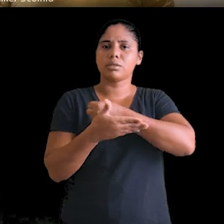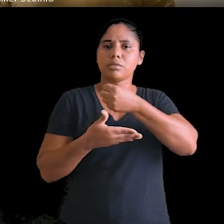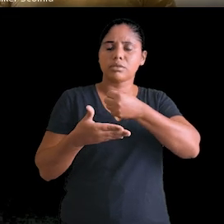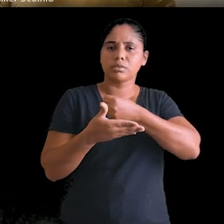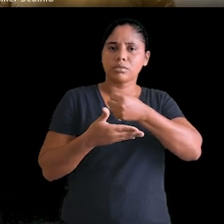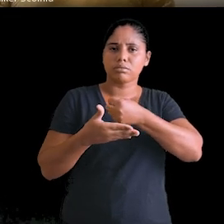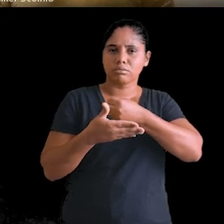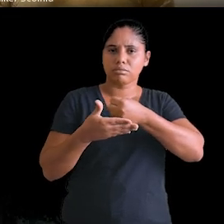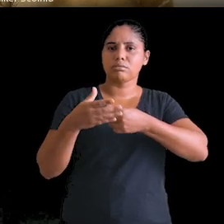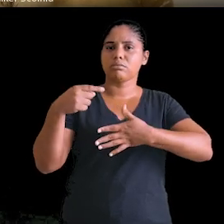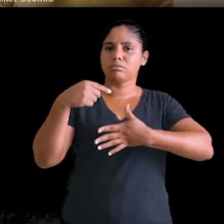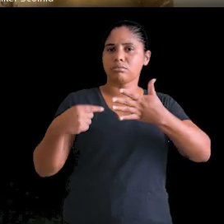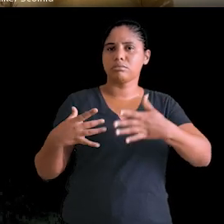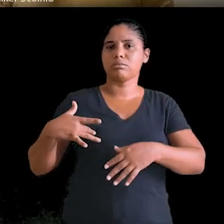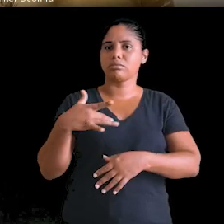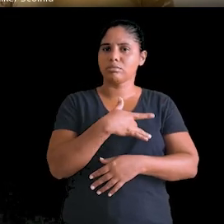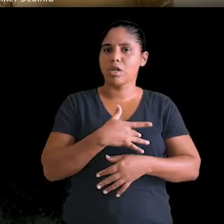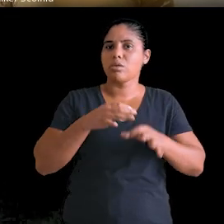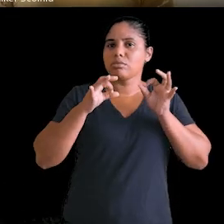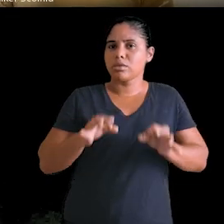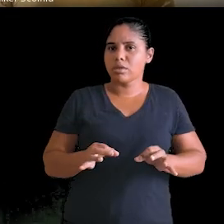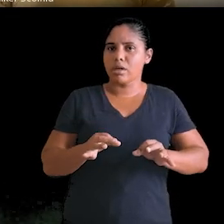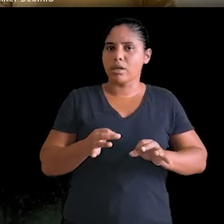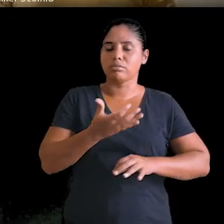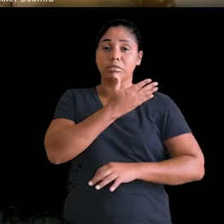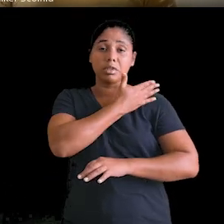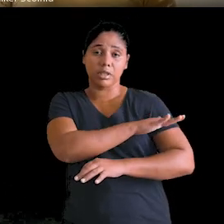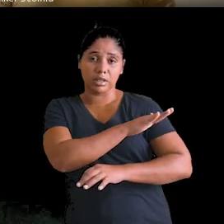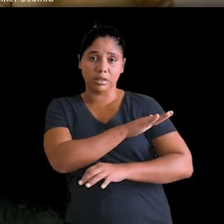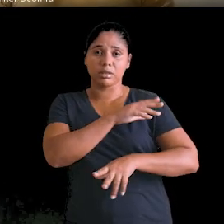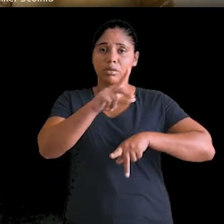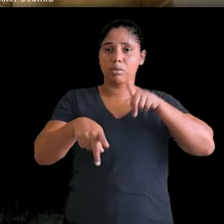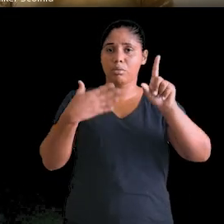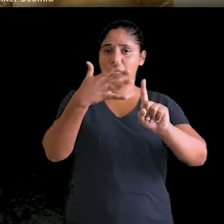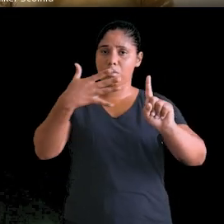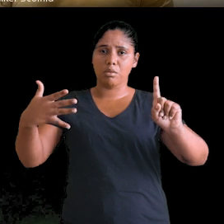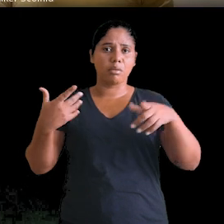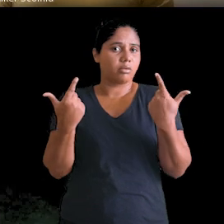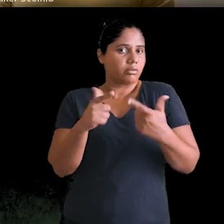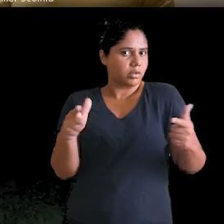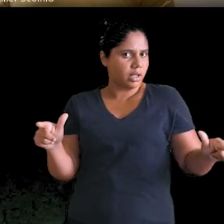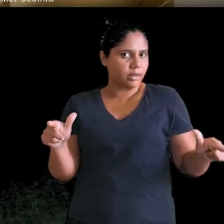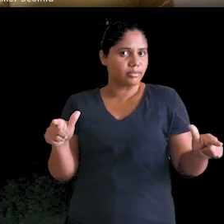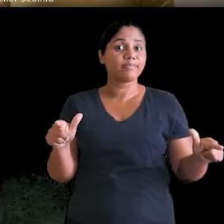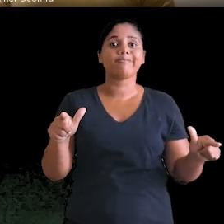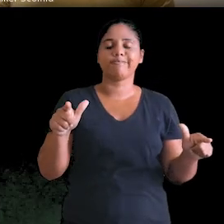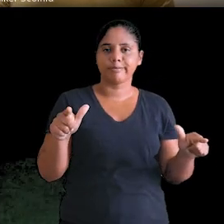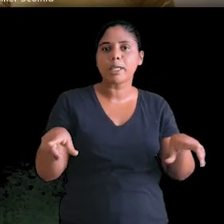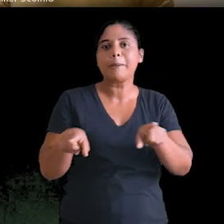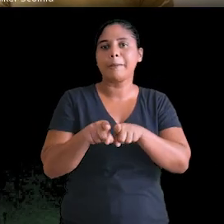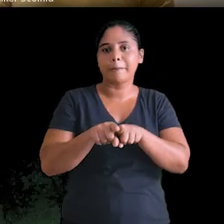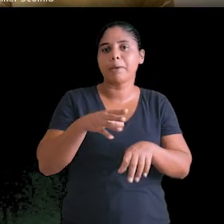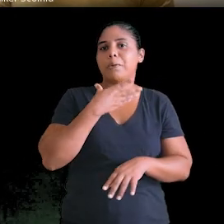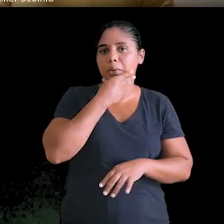sem discriminação pela população LGBT, tá? Incluindo especificamente também os próprios homens trans. Ela fala também que